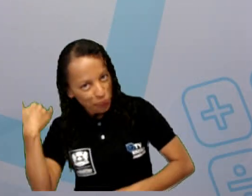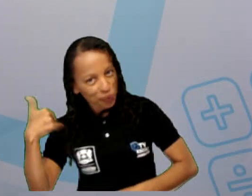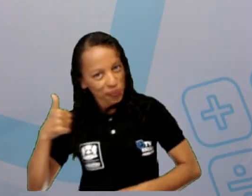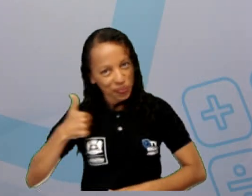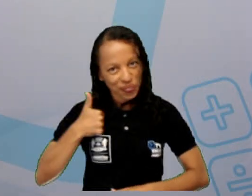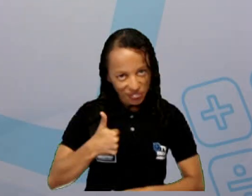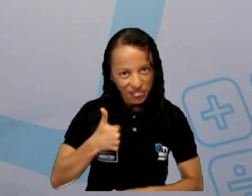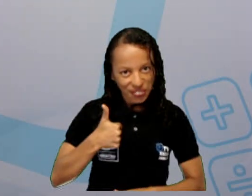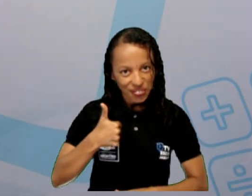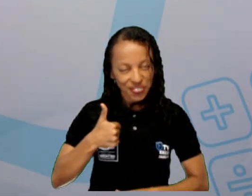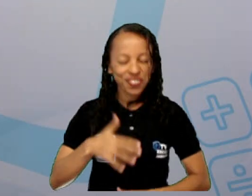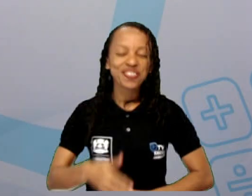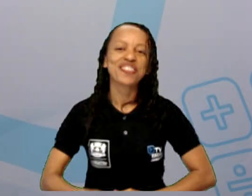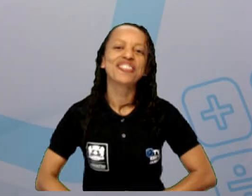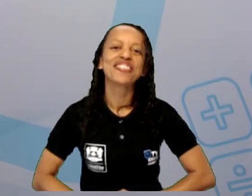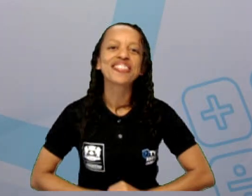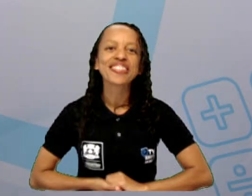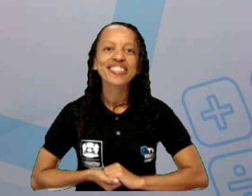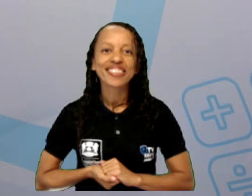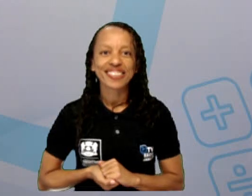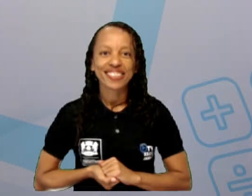para nós estudarmos hoje.